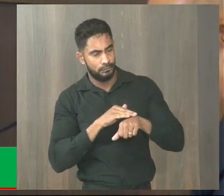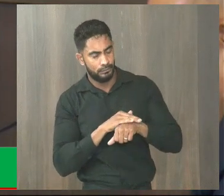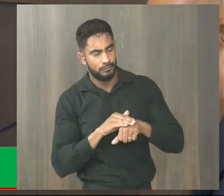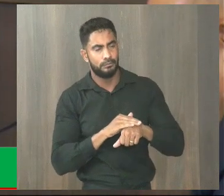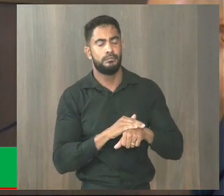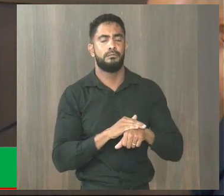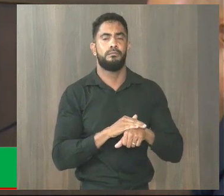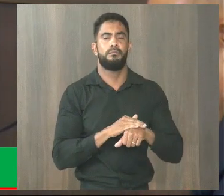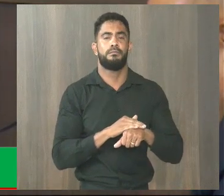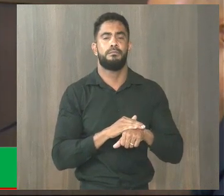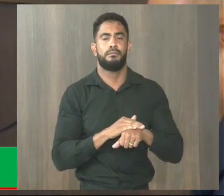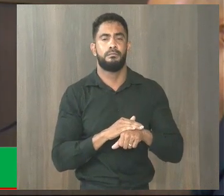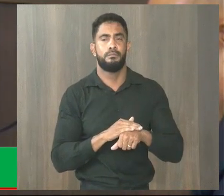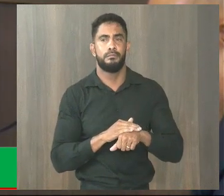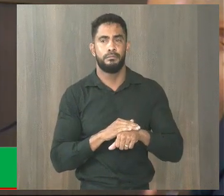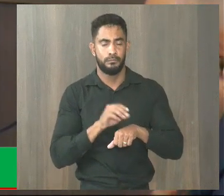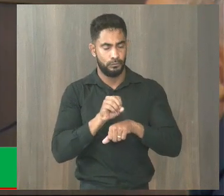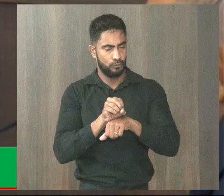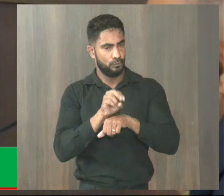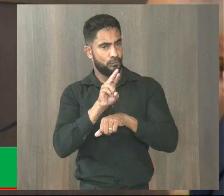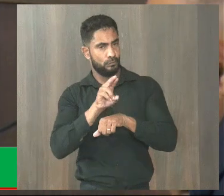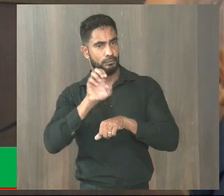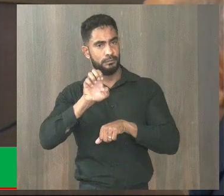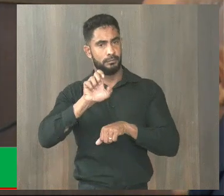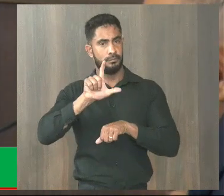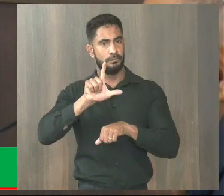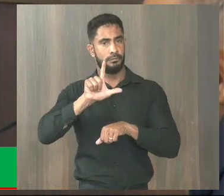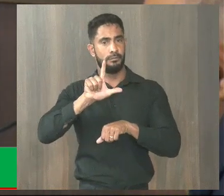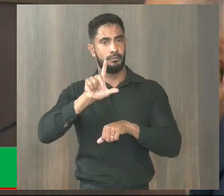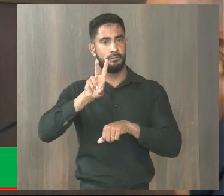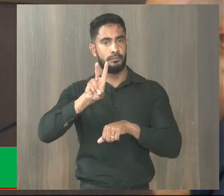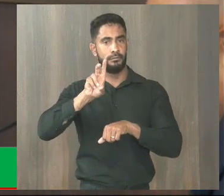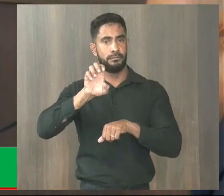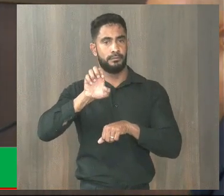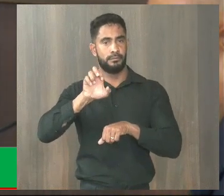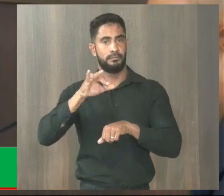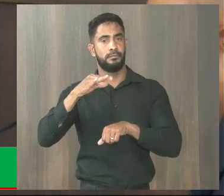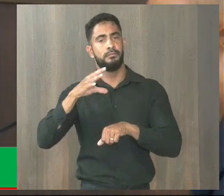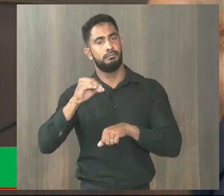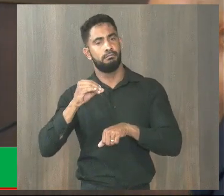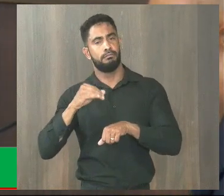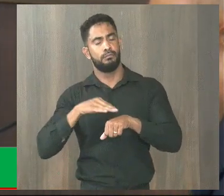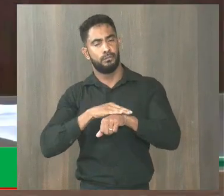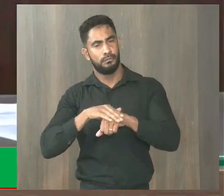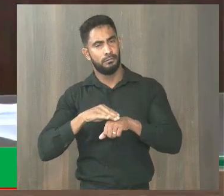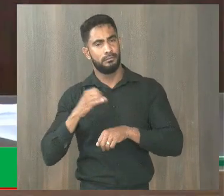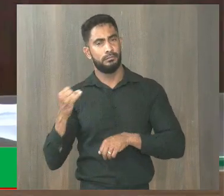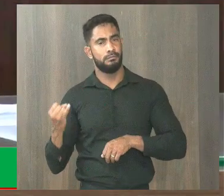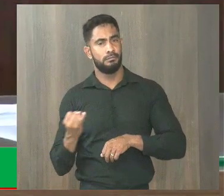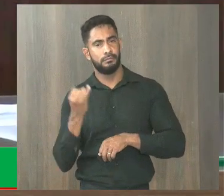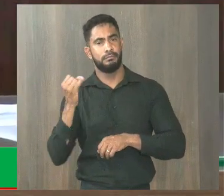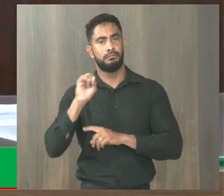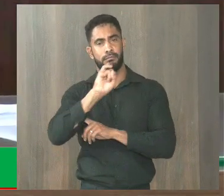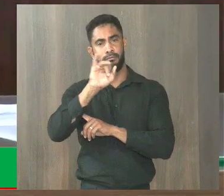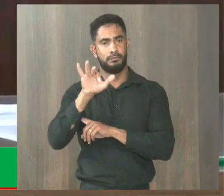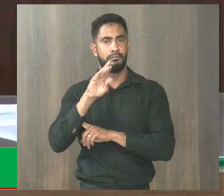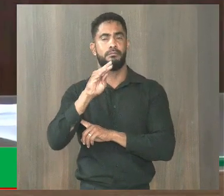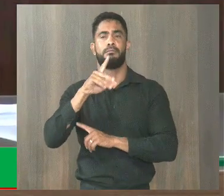Saúde, e até com o doutor Elvestio, e a gente conversando da importância de Janaúba já